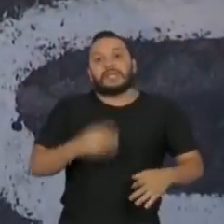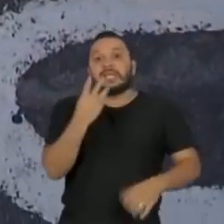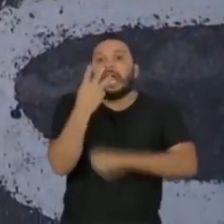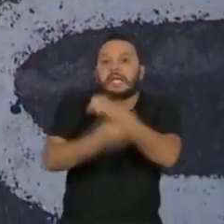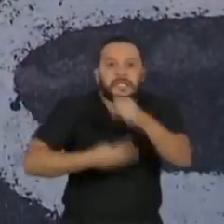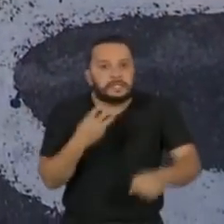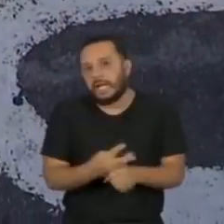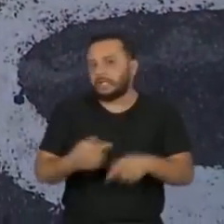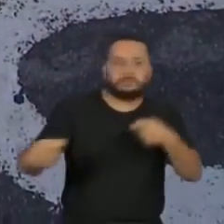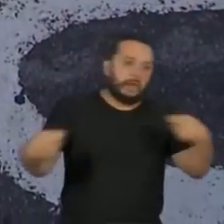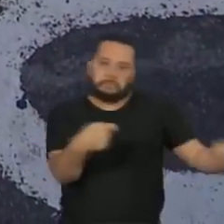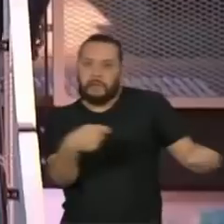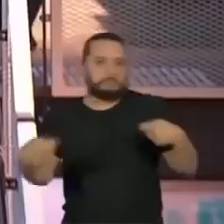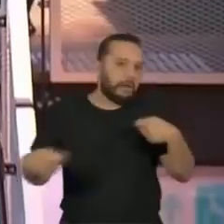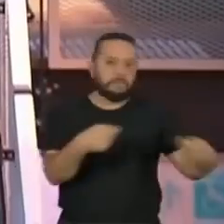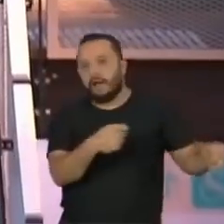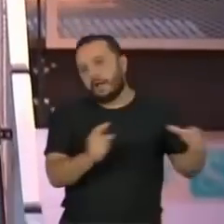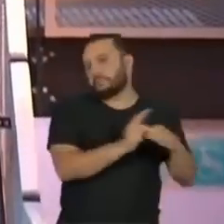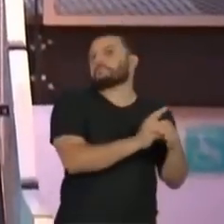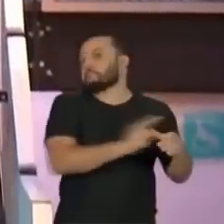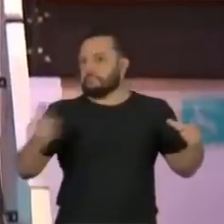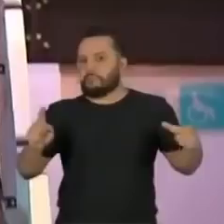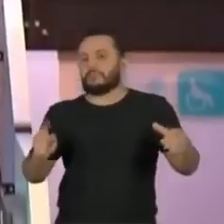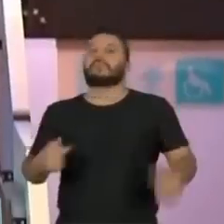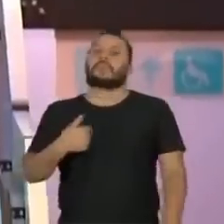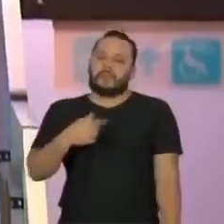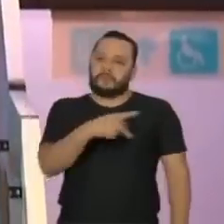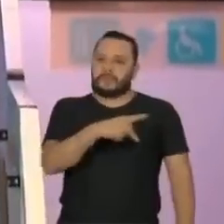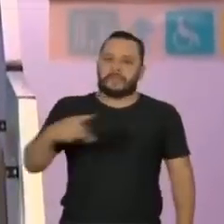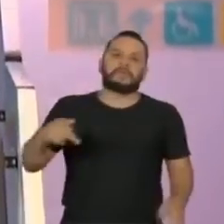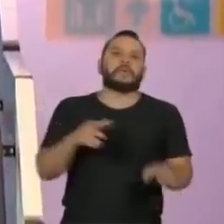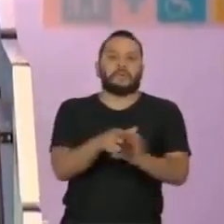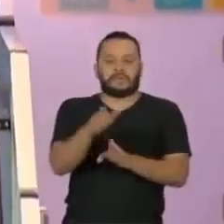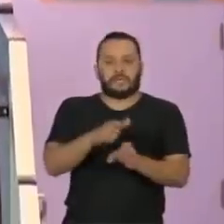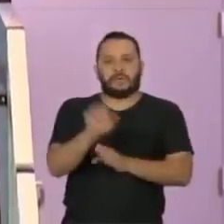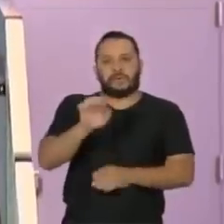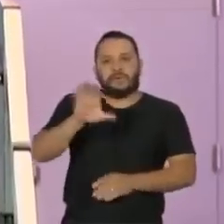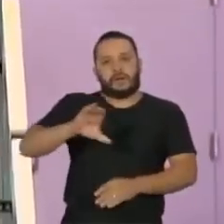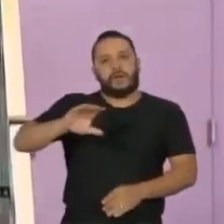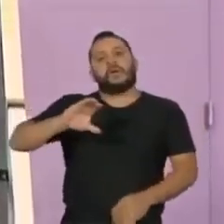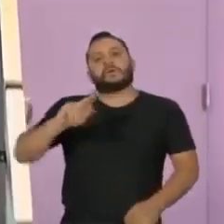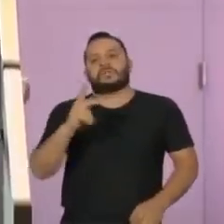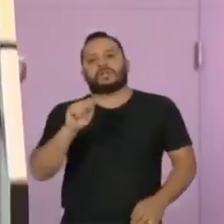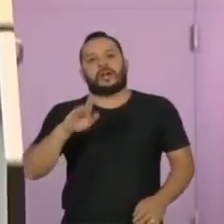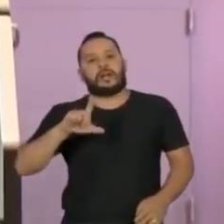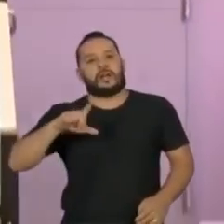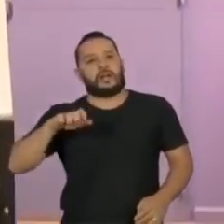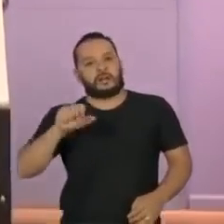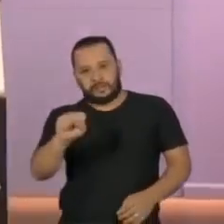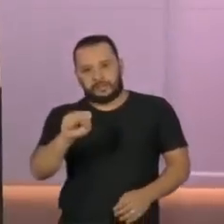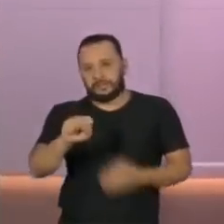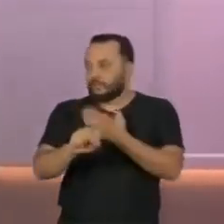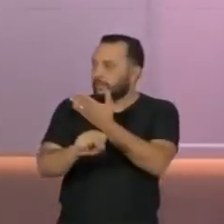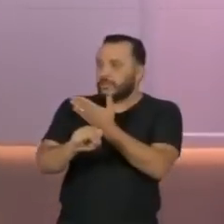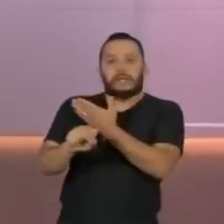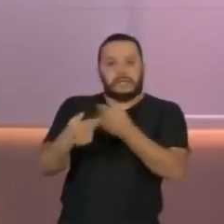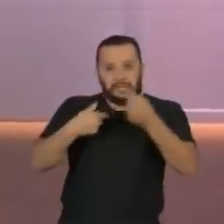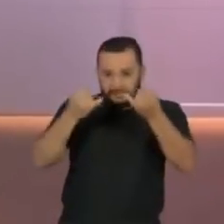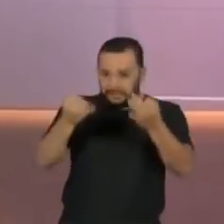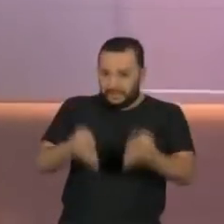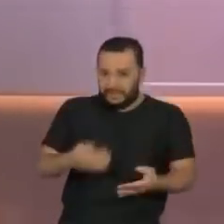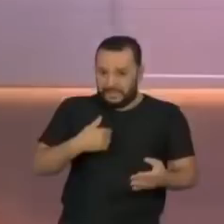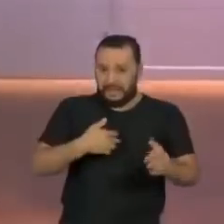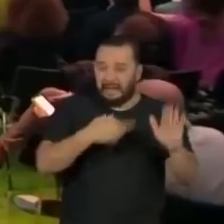sobre o divórcio dos europeus. O presidente do Conselho Europeu, Charles Michel, disse que quanto maior a distância